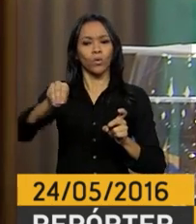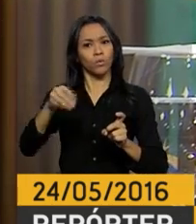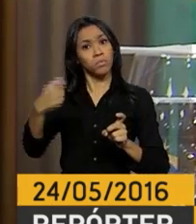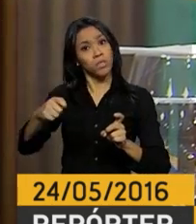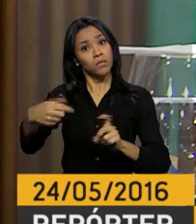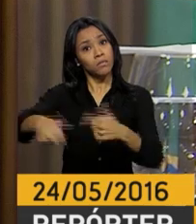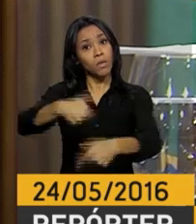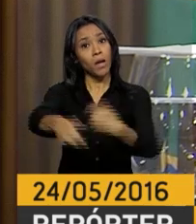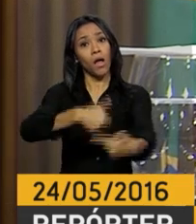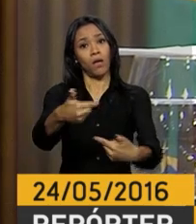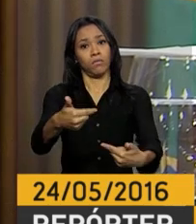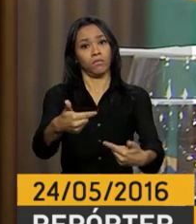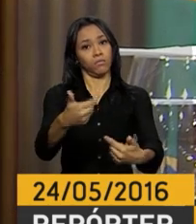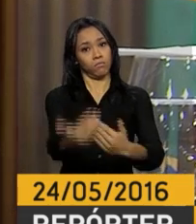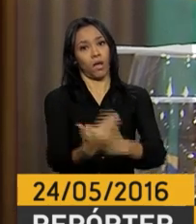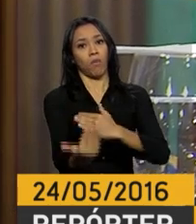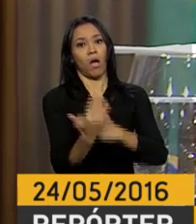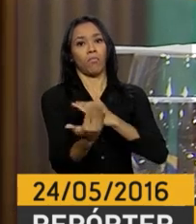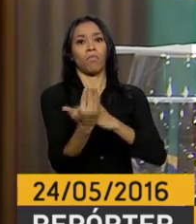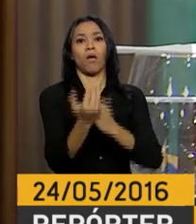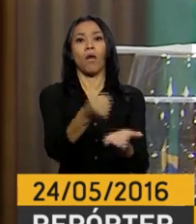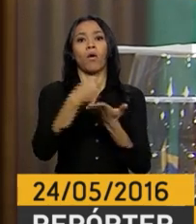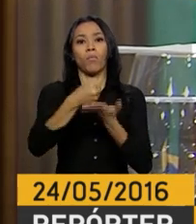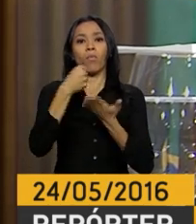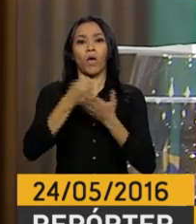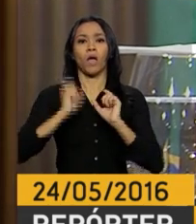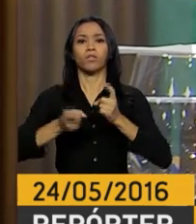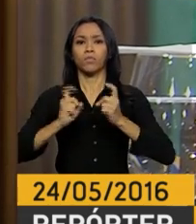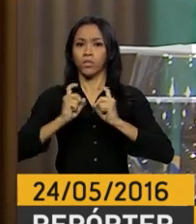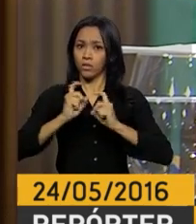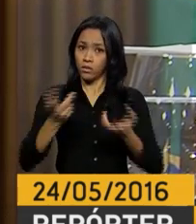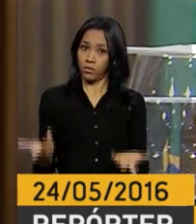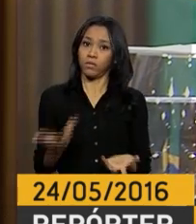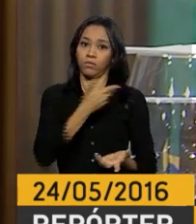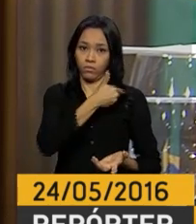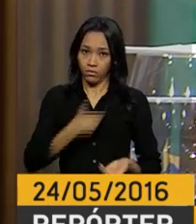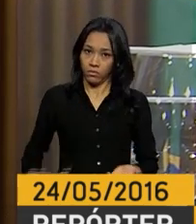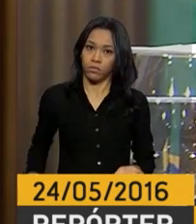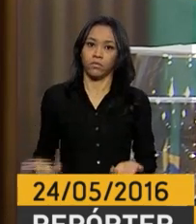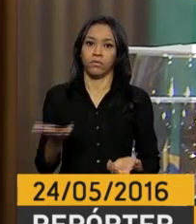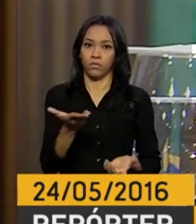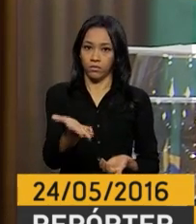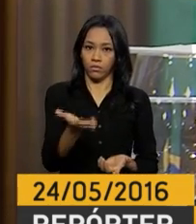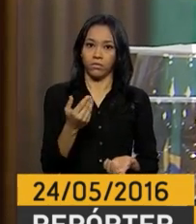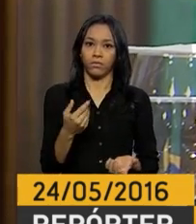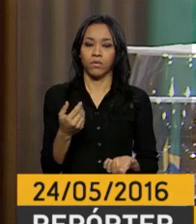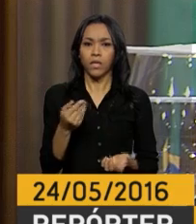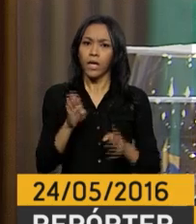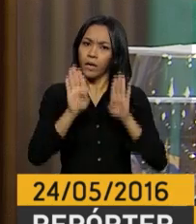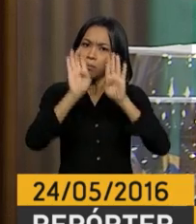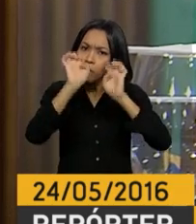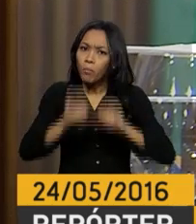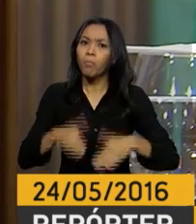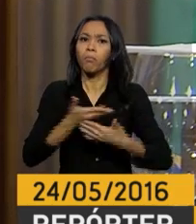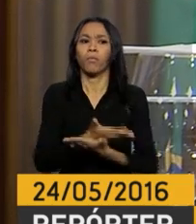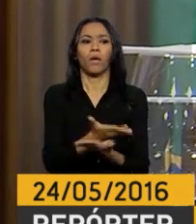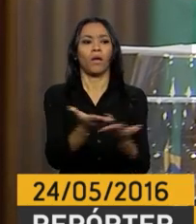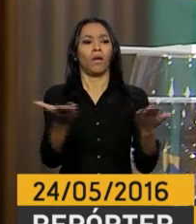devem trabalhar pelo que o governador Franco Montoro sempre dizia, pelo chamado bem comum.